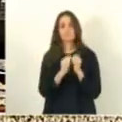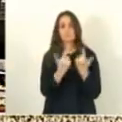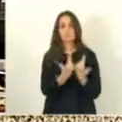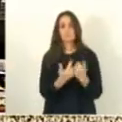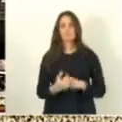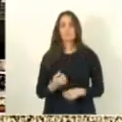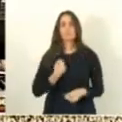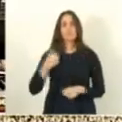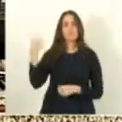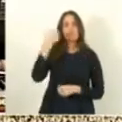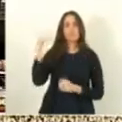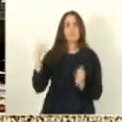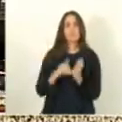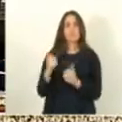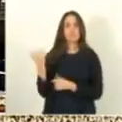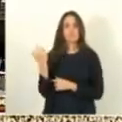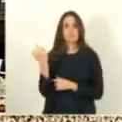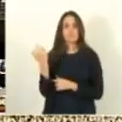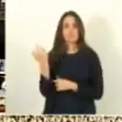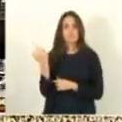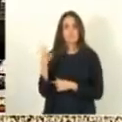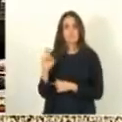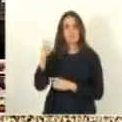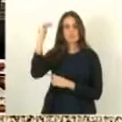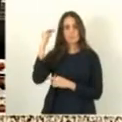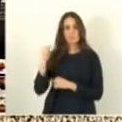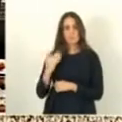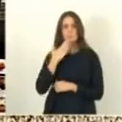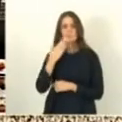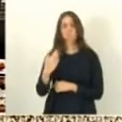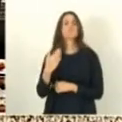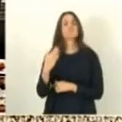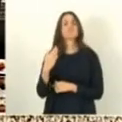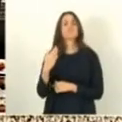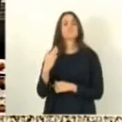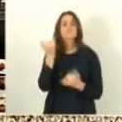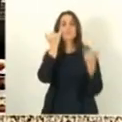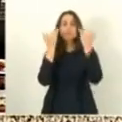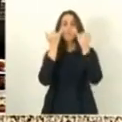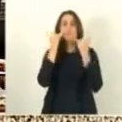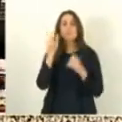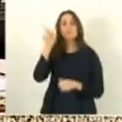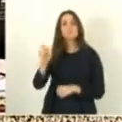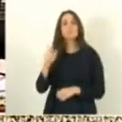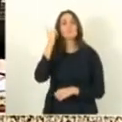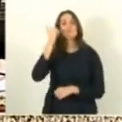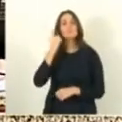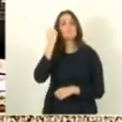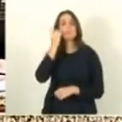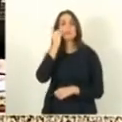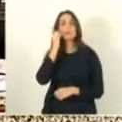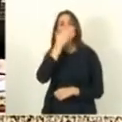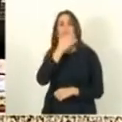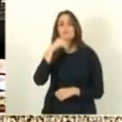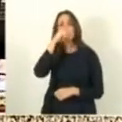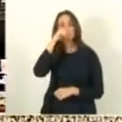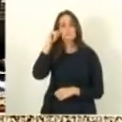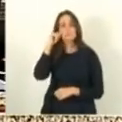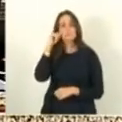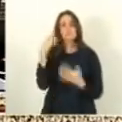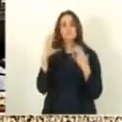Do item 11 ao item 15, tratam-se de requerimento de informação de autoria do deputado Capitão Assunção. Despacho único para todos é